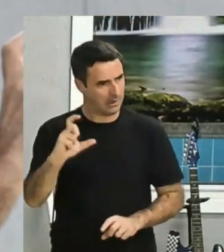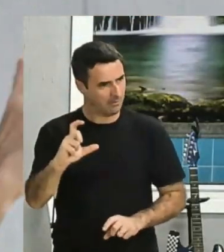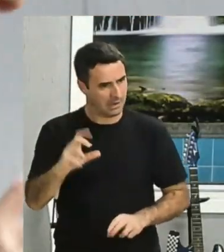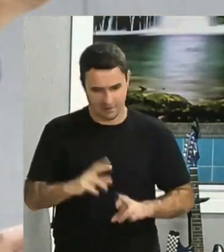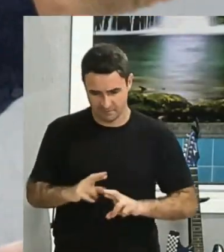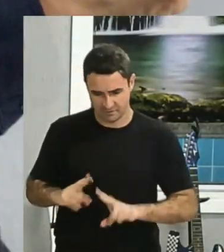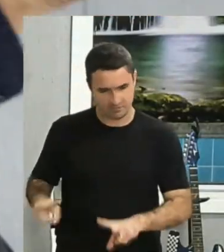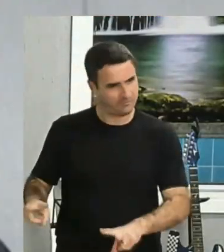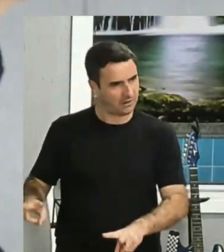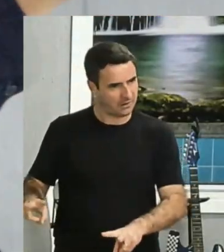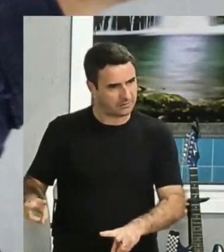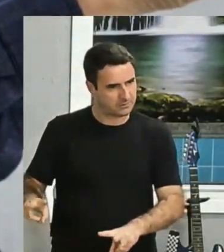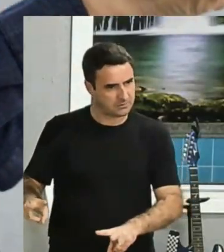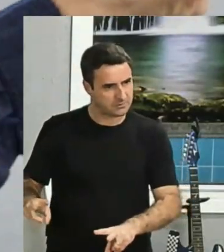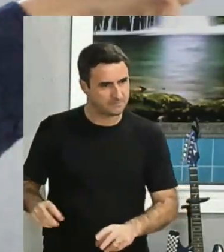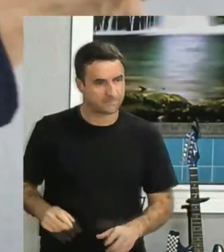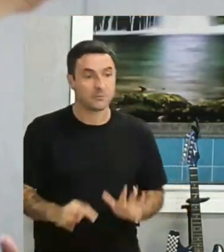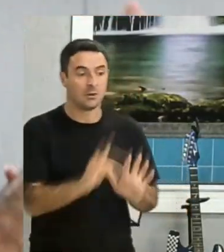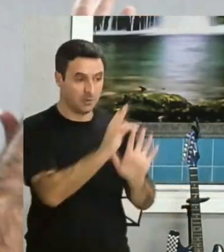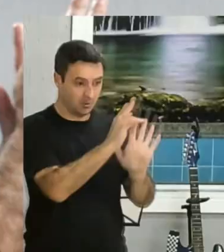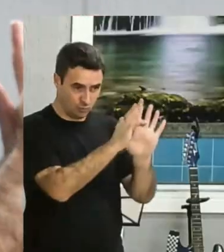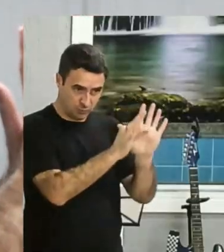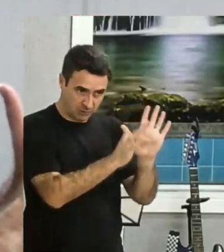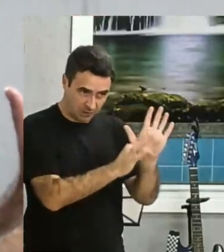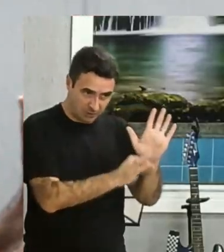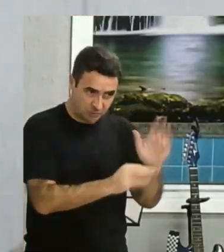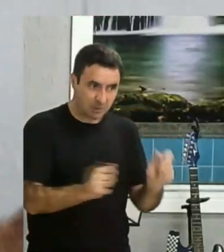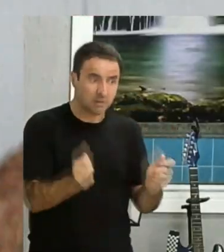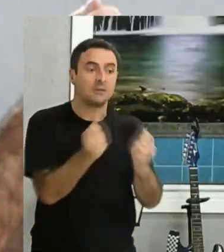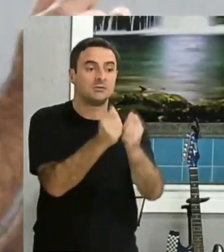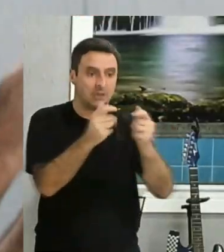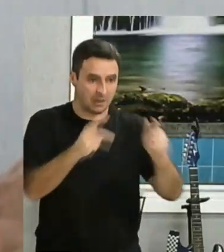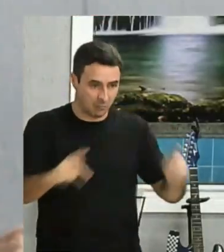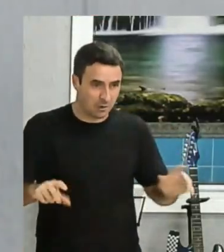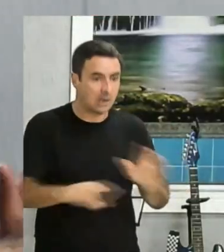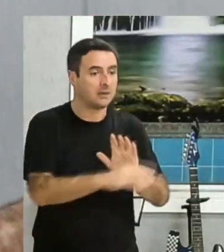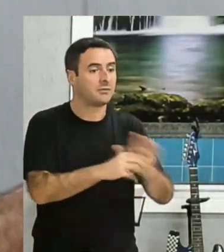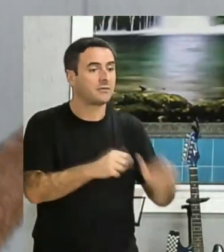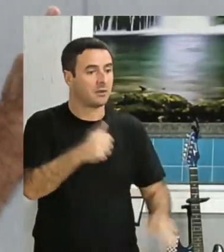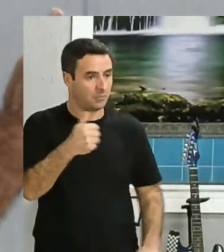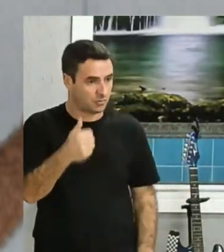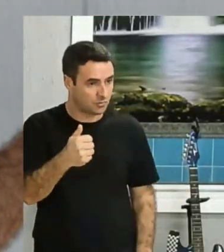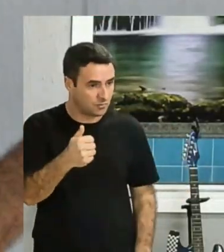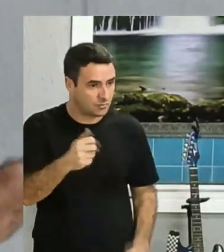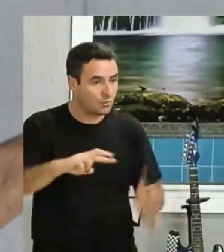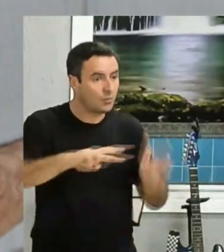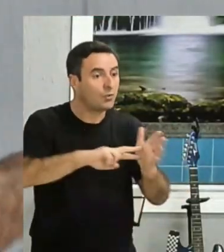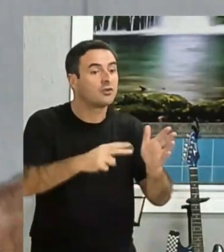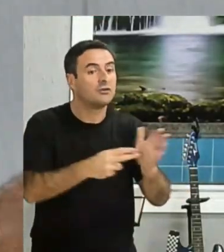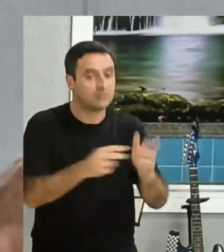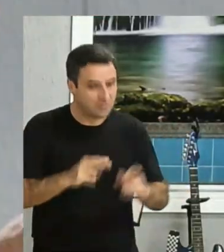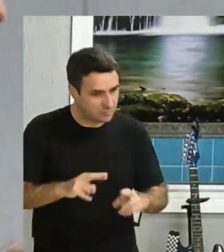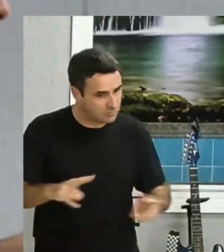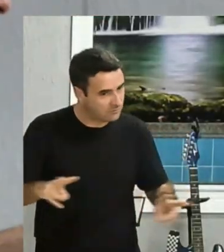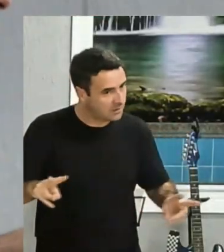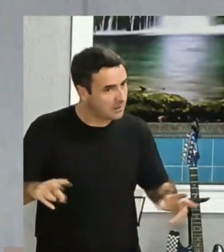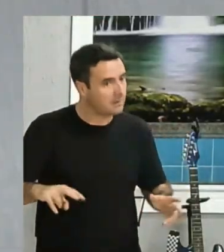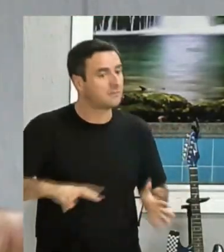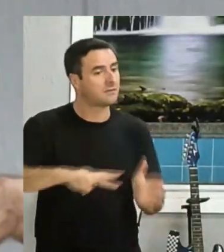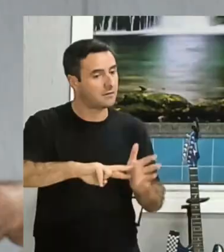aqui, só estou tentando convencê-lo de que esse dia do Senhor não é aquele dia do Senhor da volta de